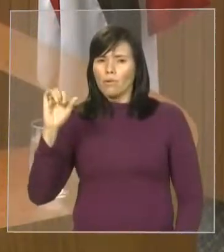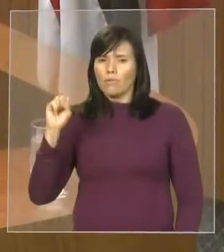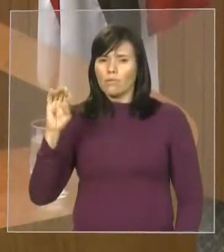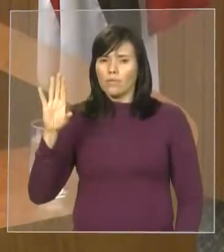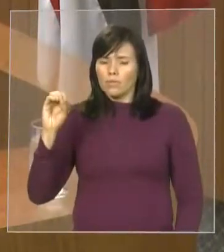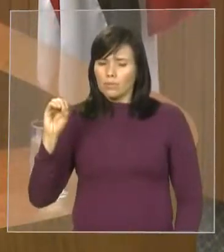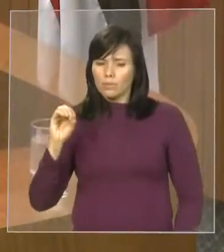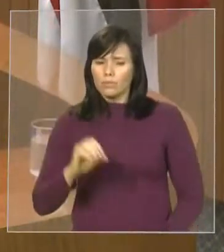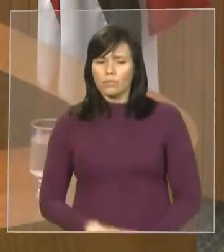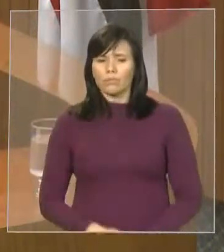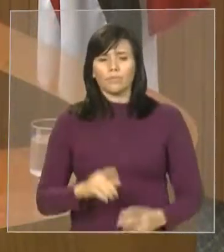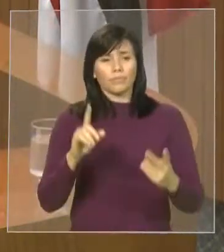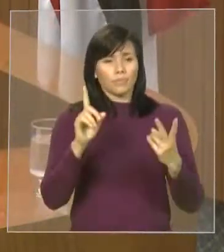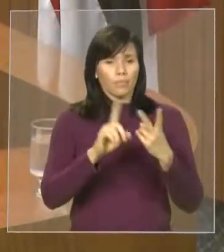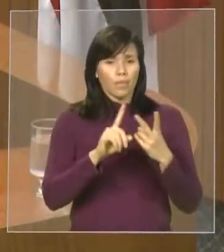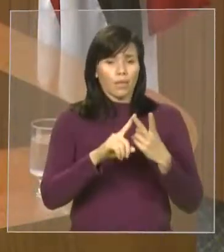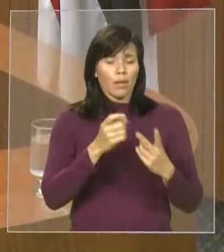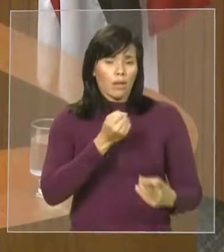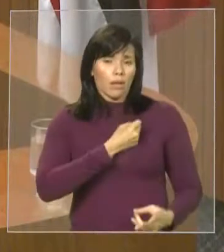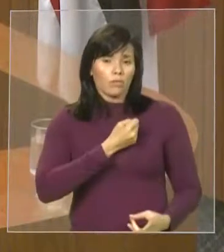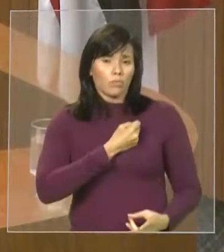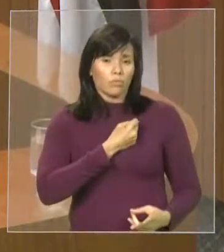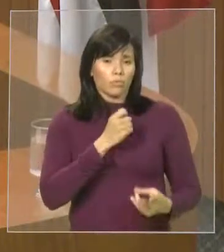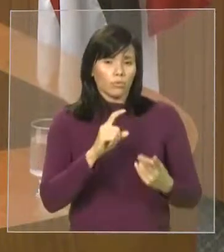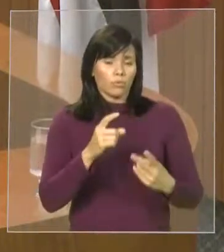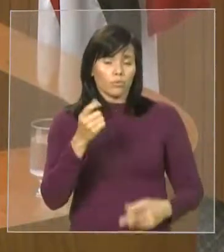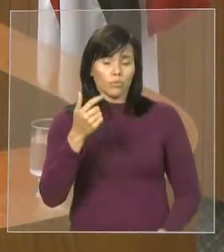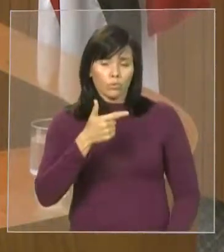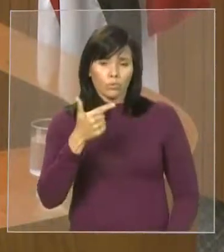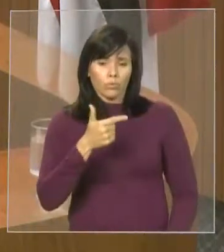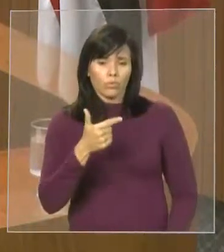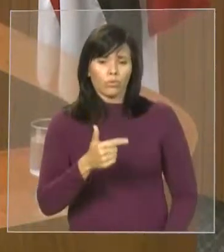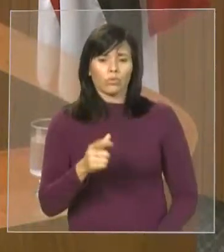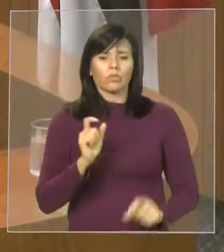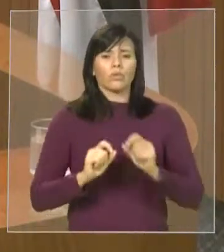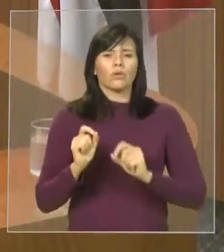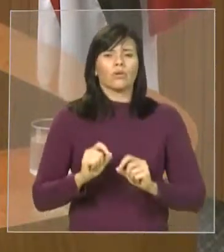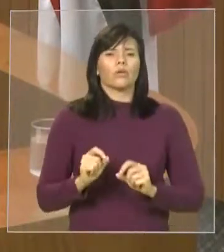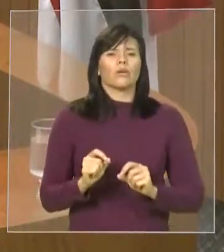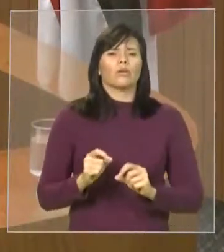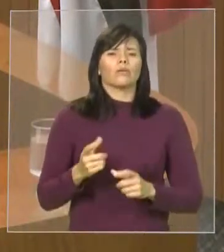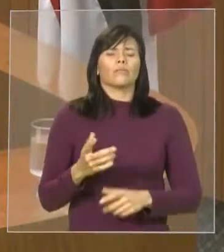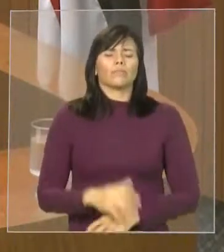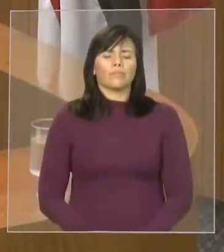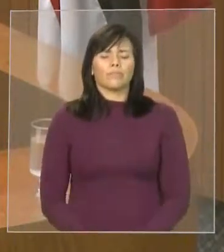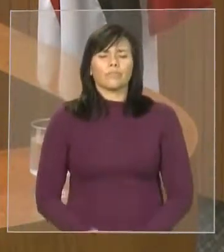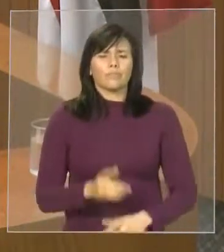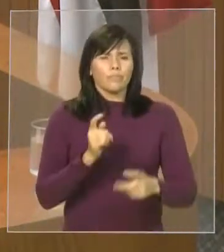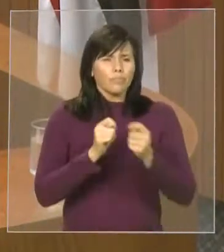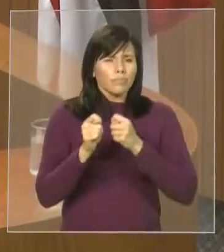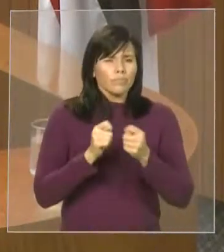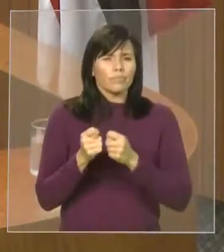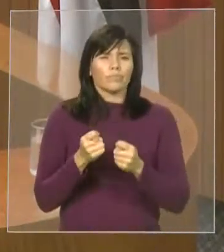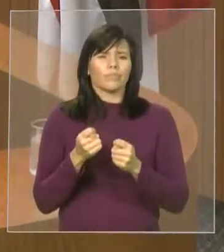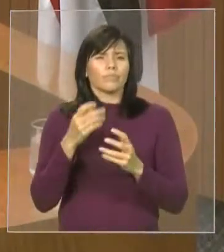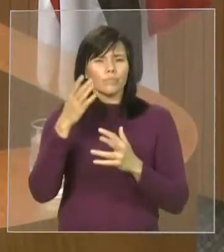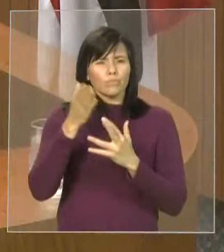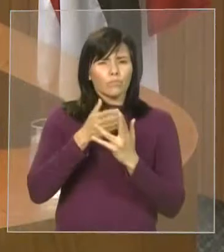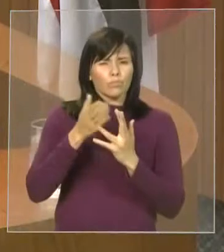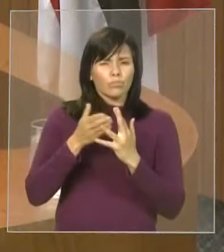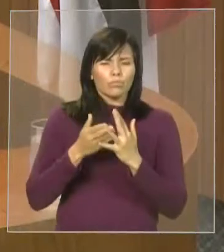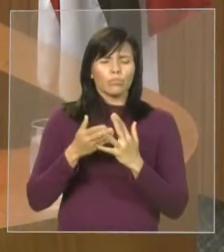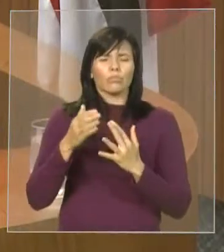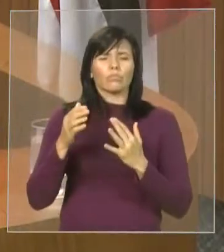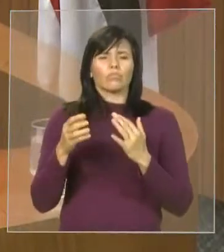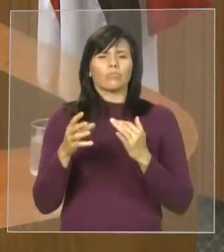da Assembleia, onde diz que já fica autorizada a implementação dos ajustes fiscais e financeiros do projeto, e a que fala que